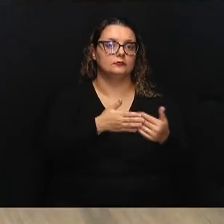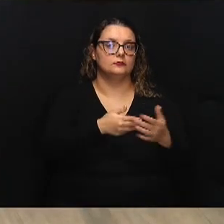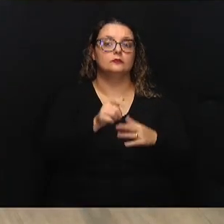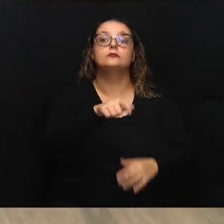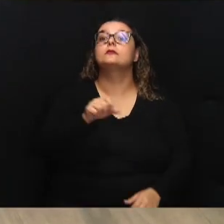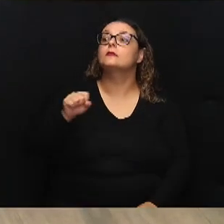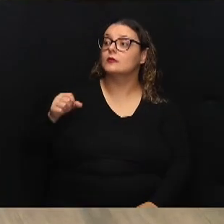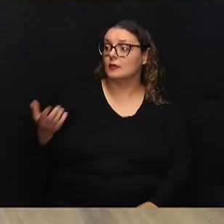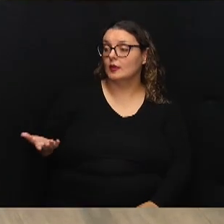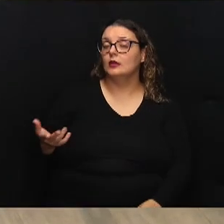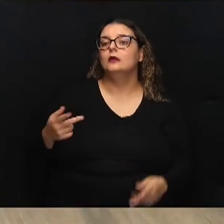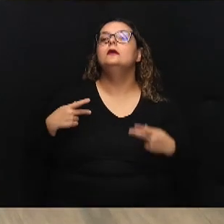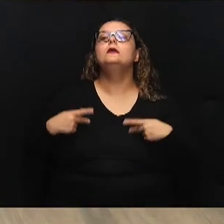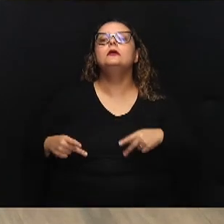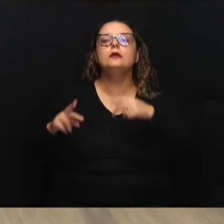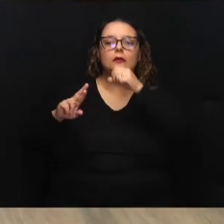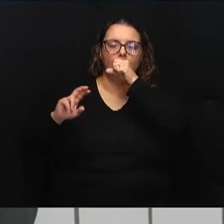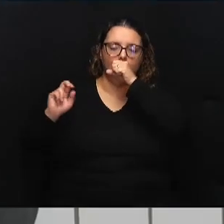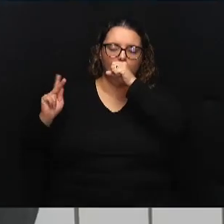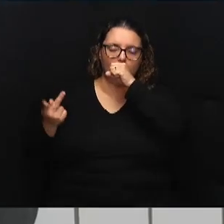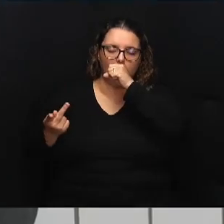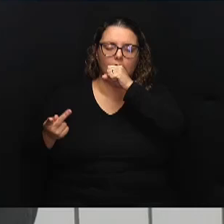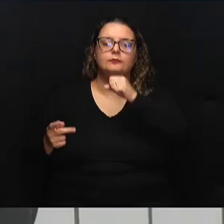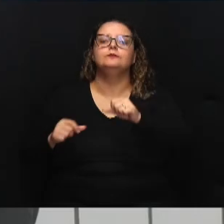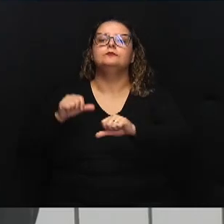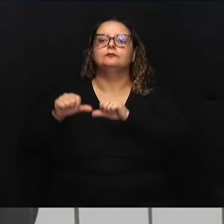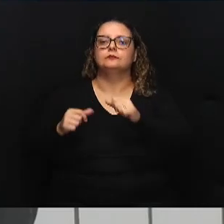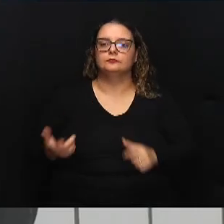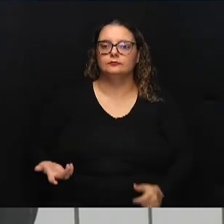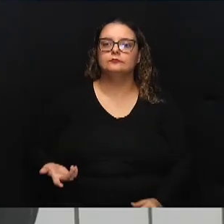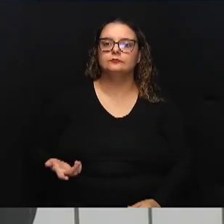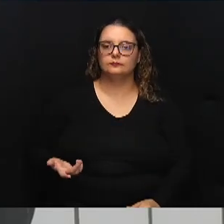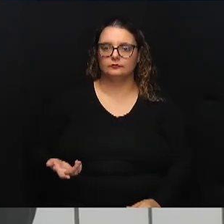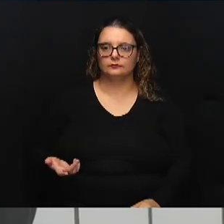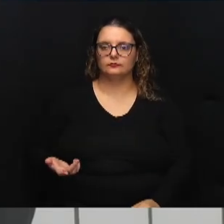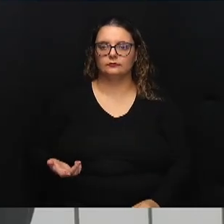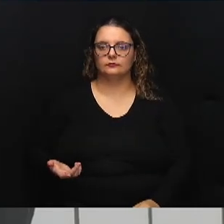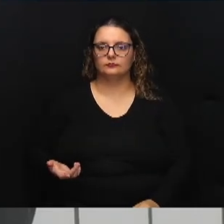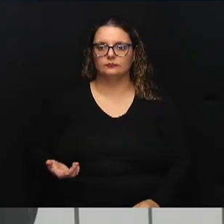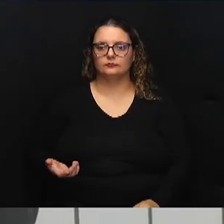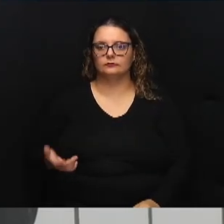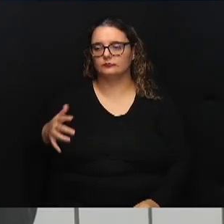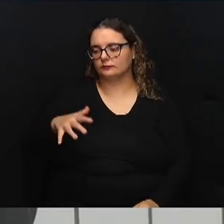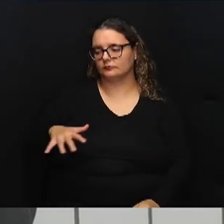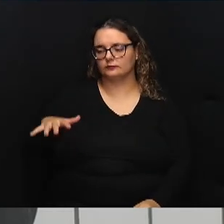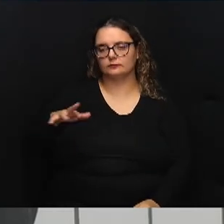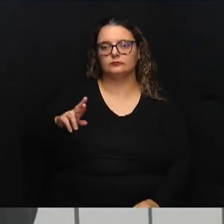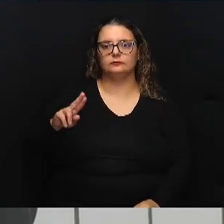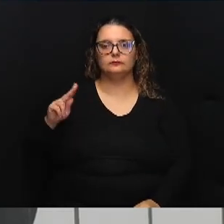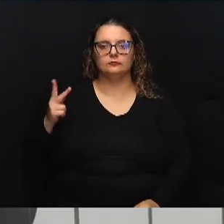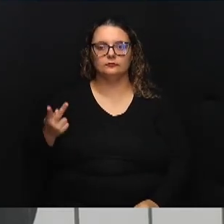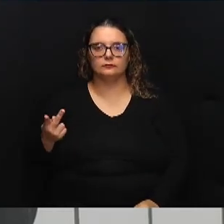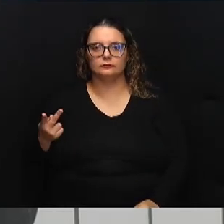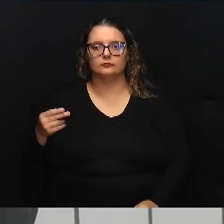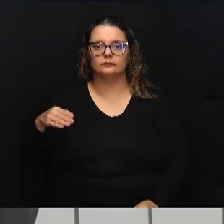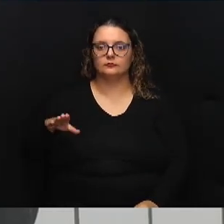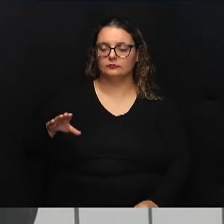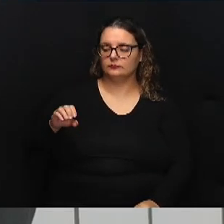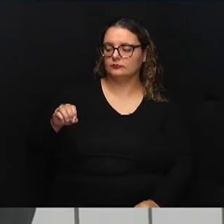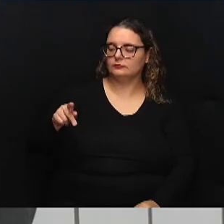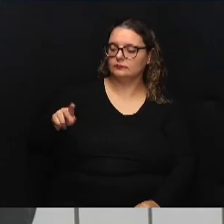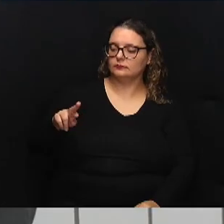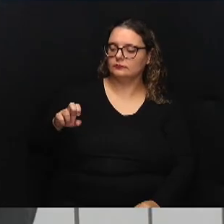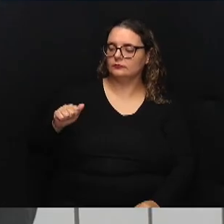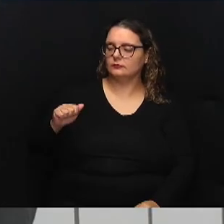Isso, o posicionamento do RH tem que mudar, né? Ele tem que sair de um RH mais operacional